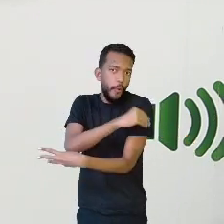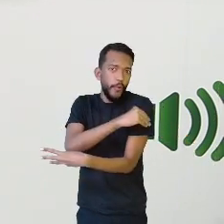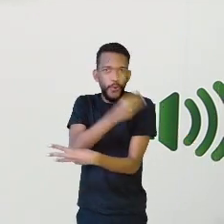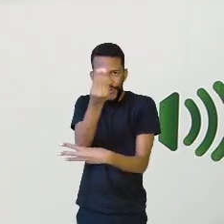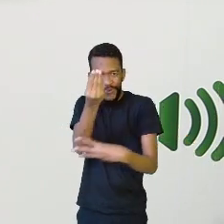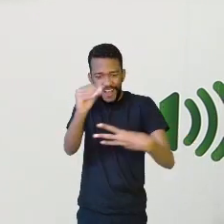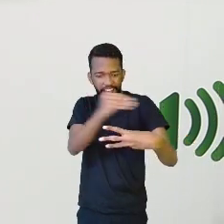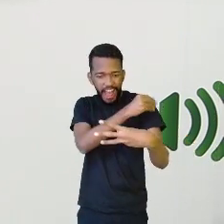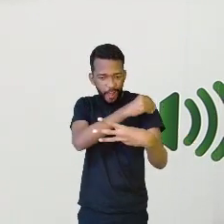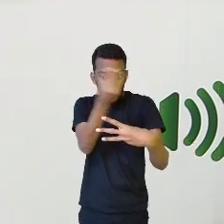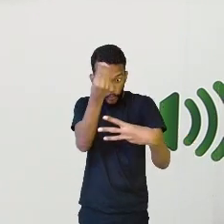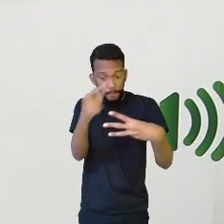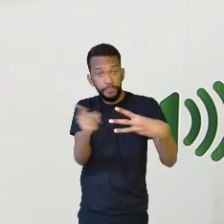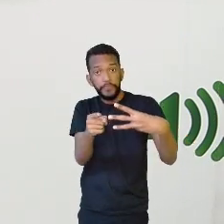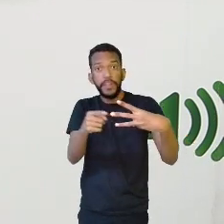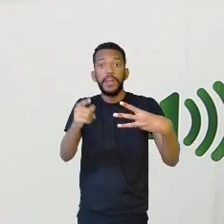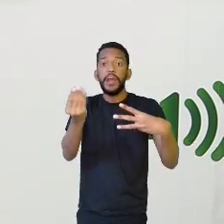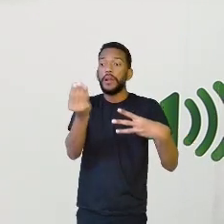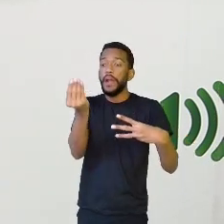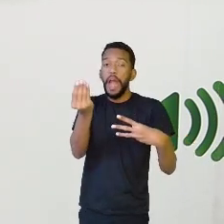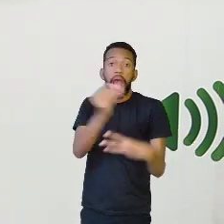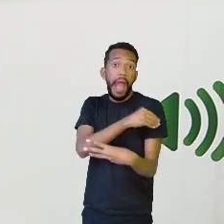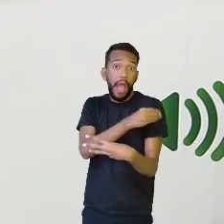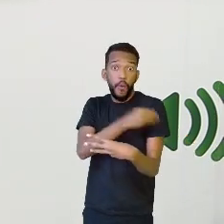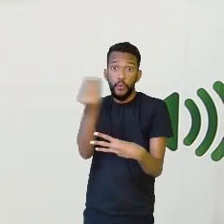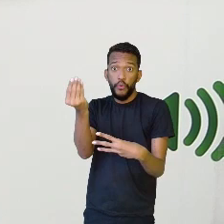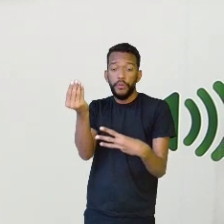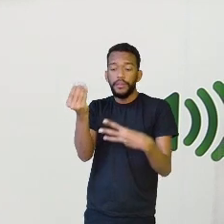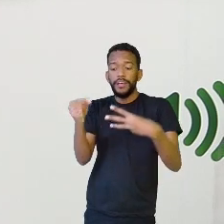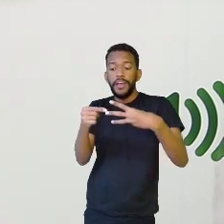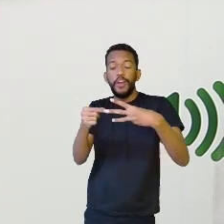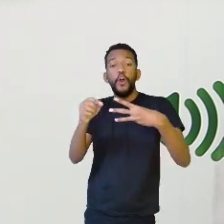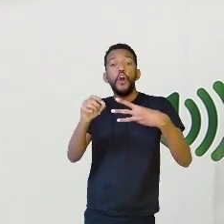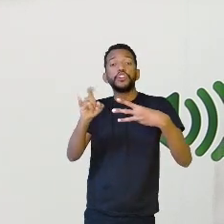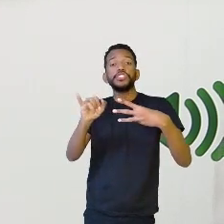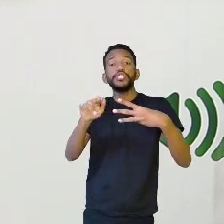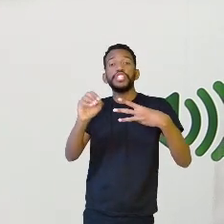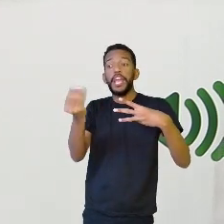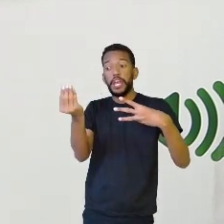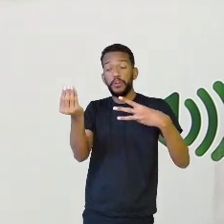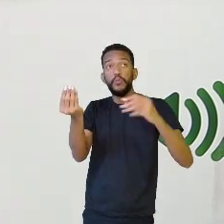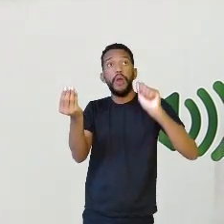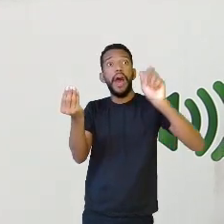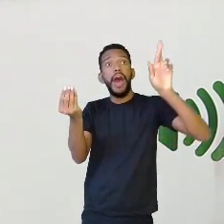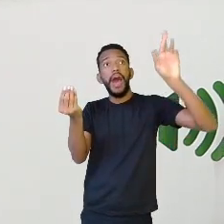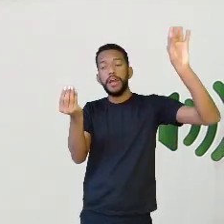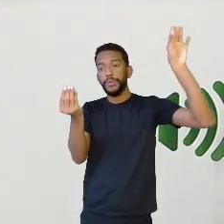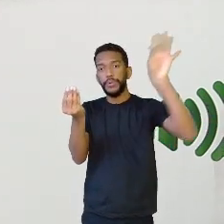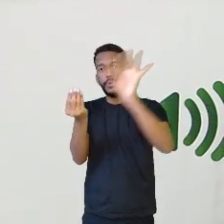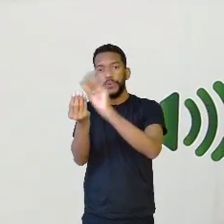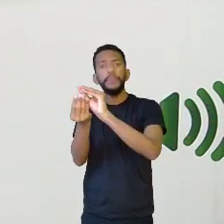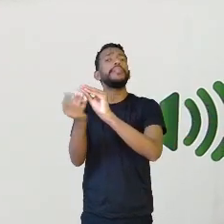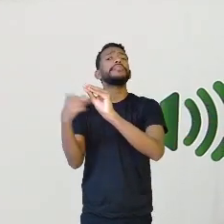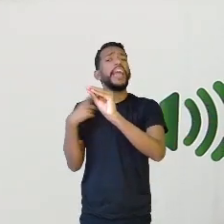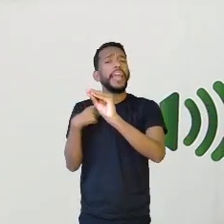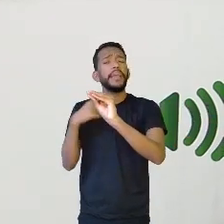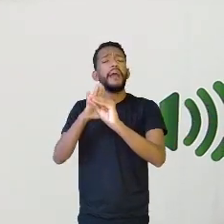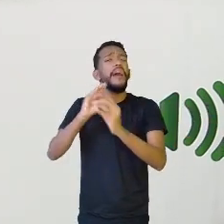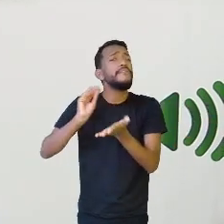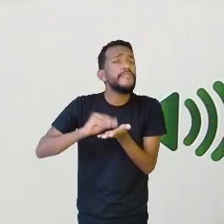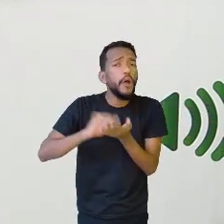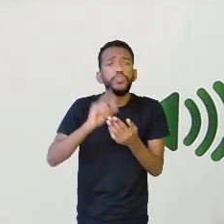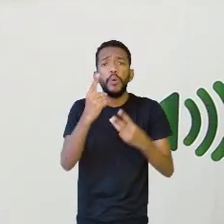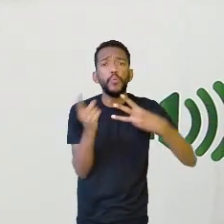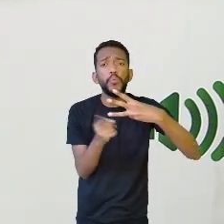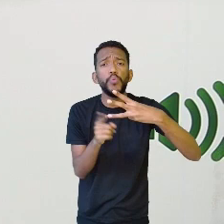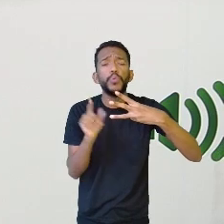álcool, e nós temos o oxigênio, que está no ar. O que é que está faltando? Por que